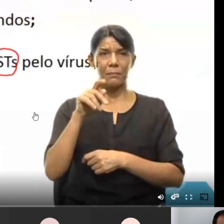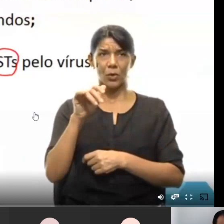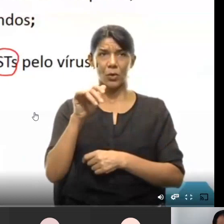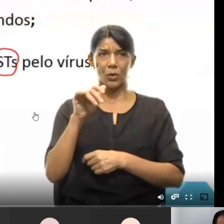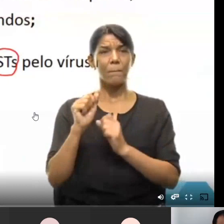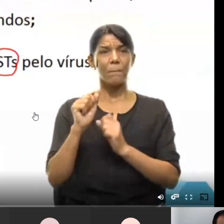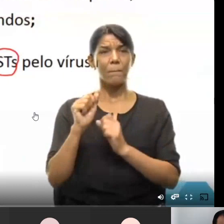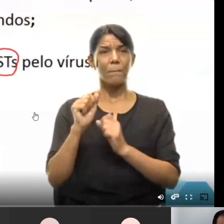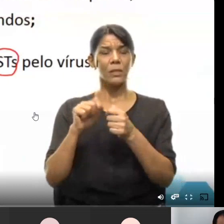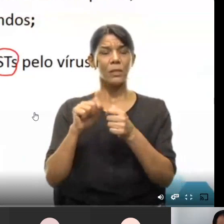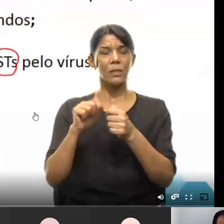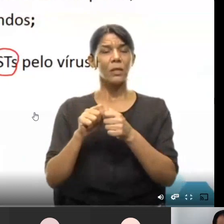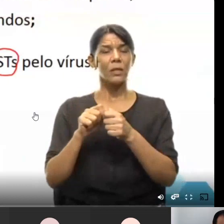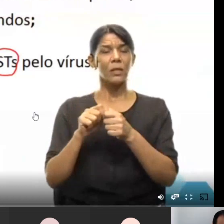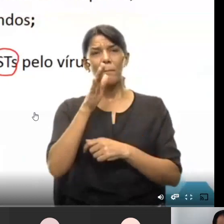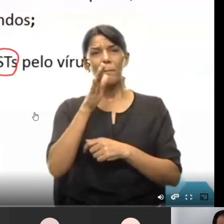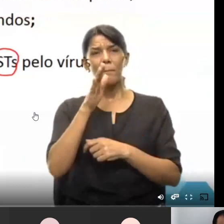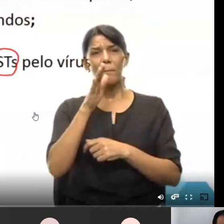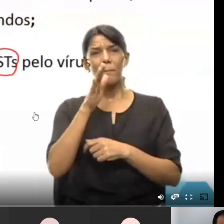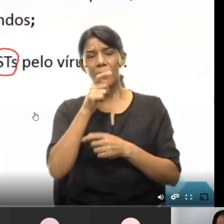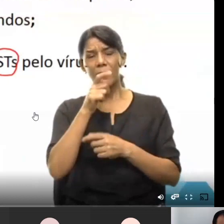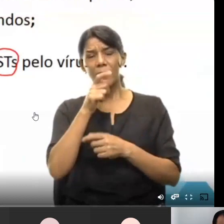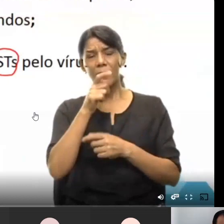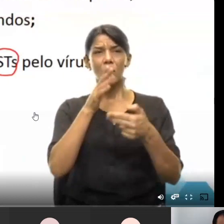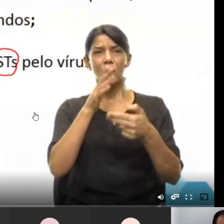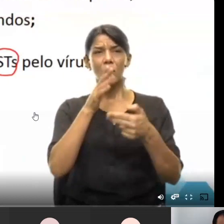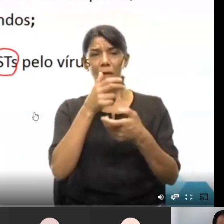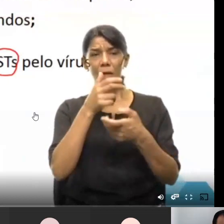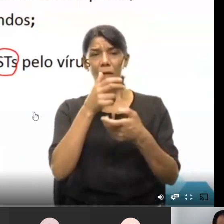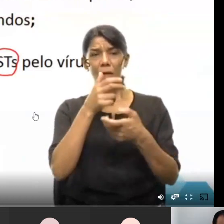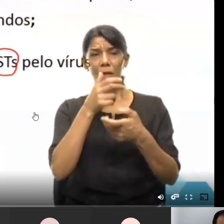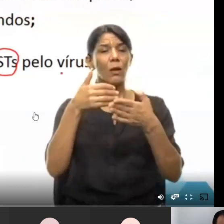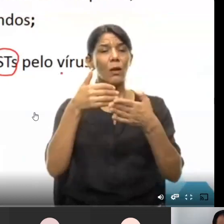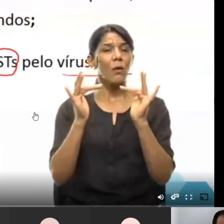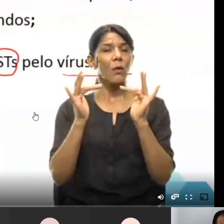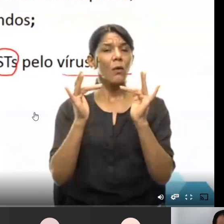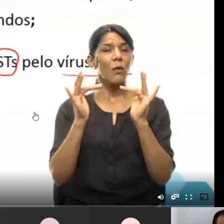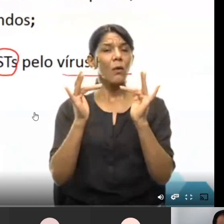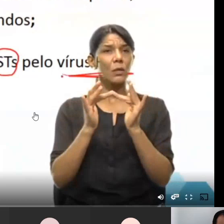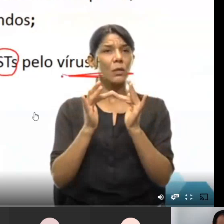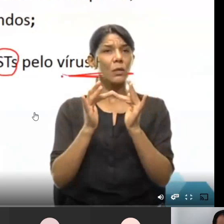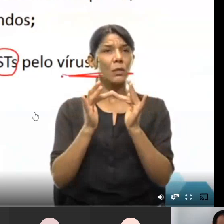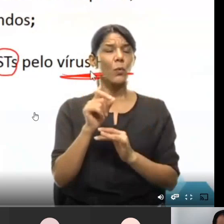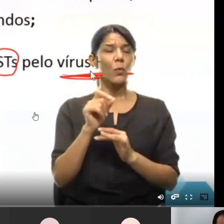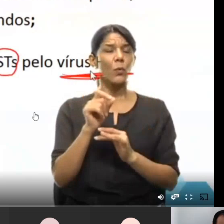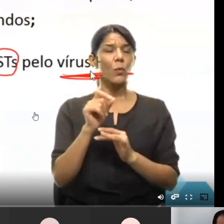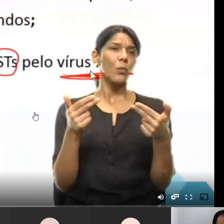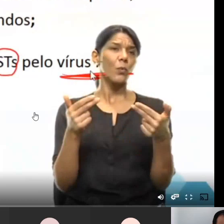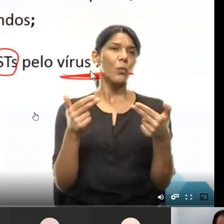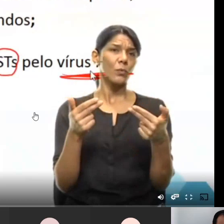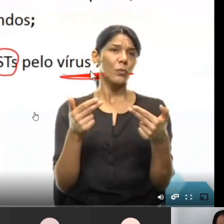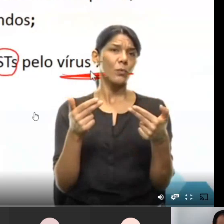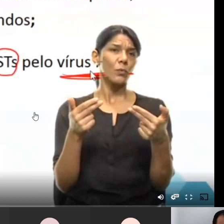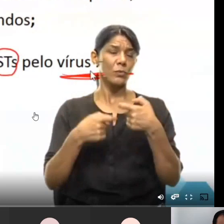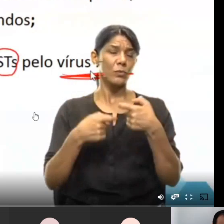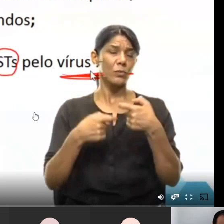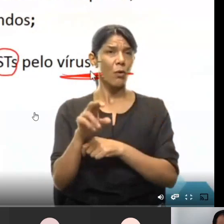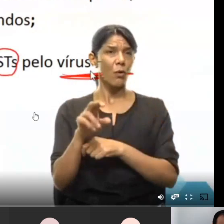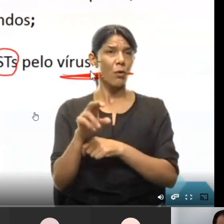exemplo, no pênis, em qualquer região que entre em contato aí, por exemplo, com o